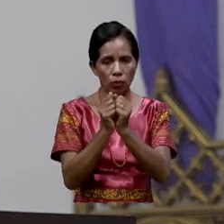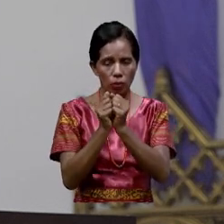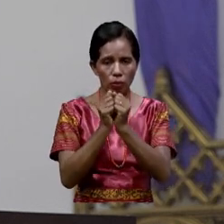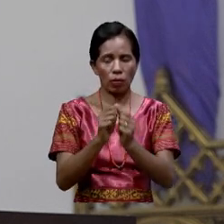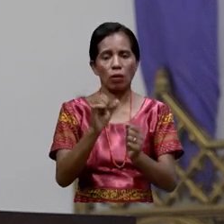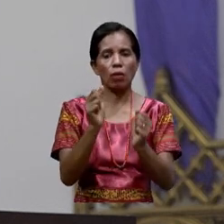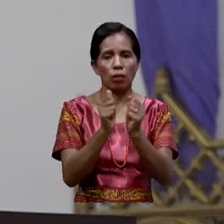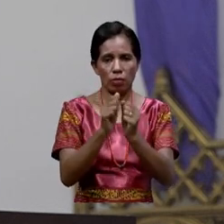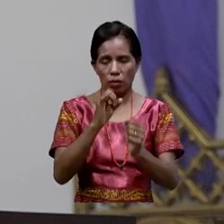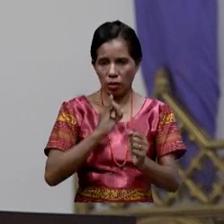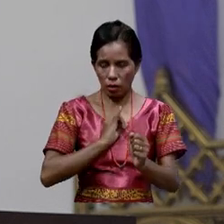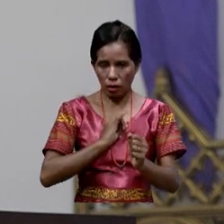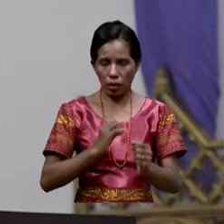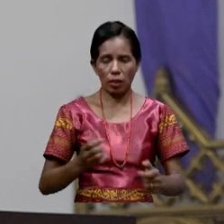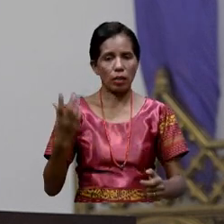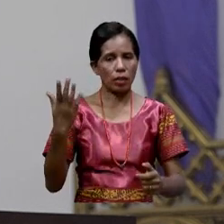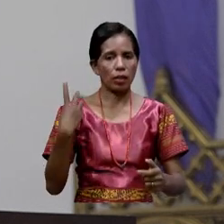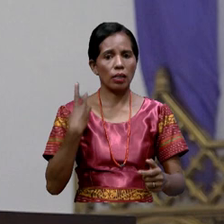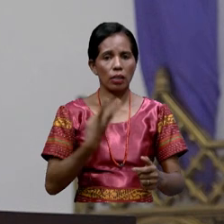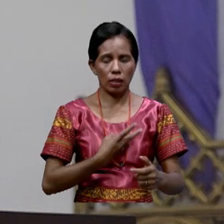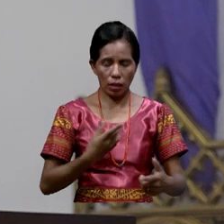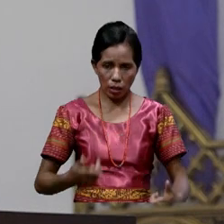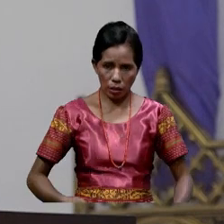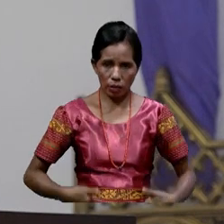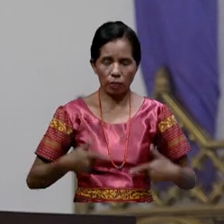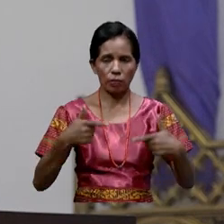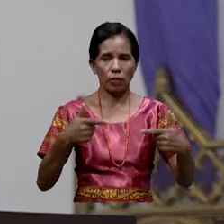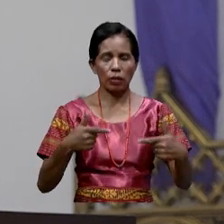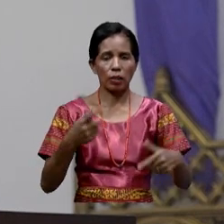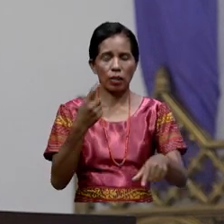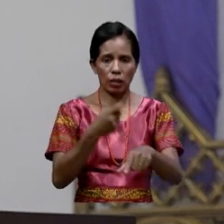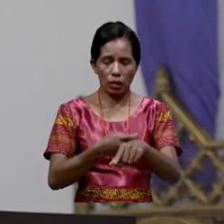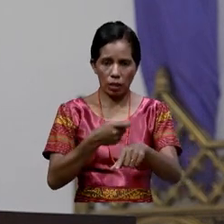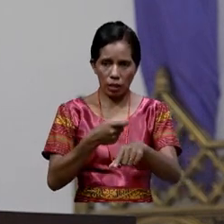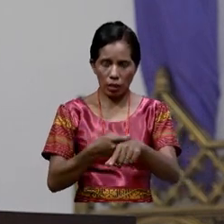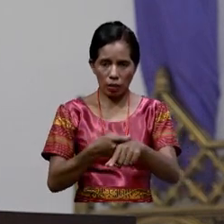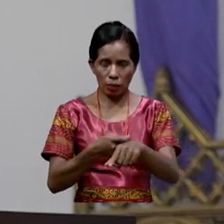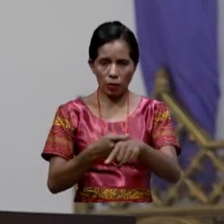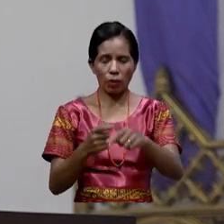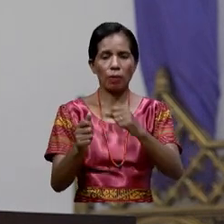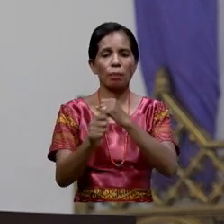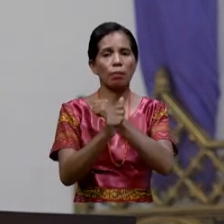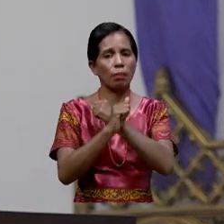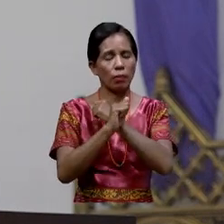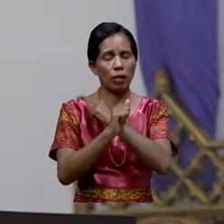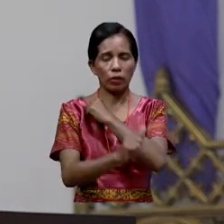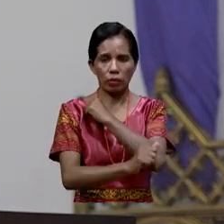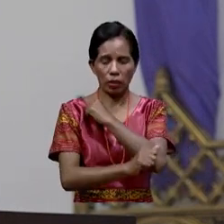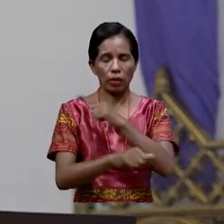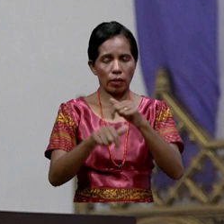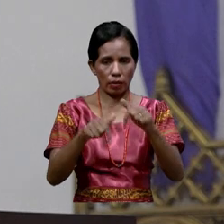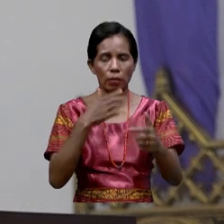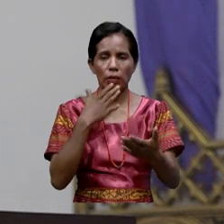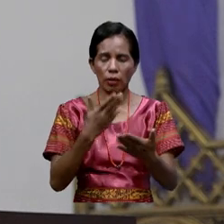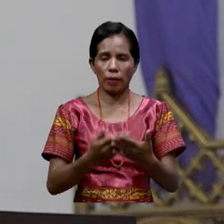moris. Sai o Páscoa ne, pela sai mos momento da renovação, ba ita Iha misa nemos